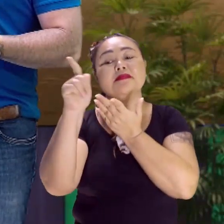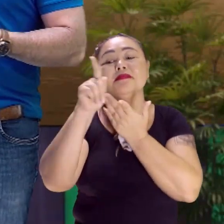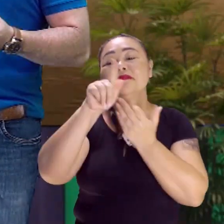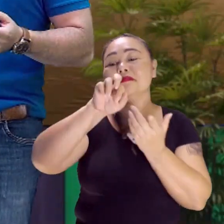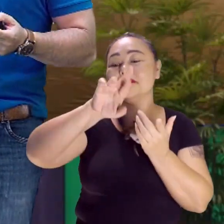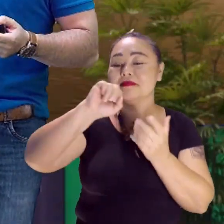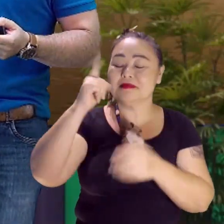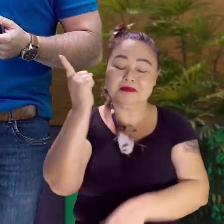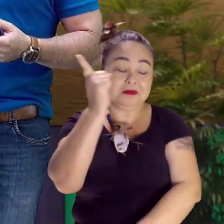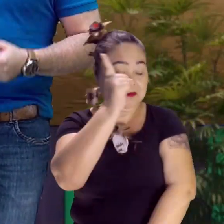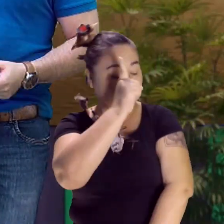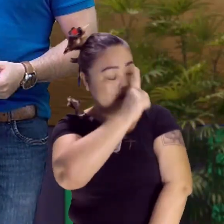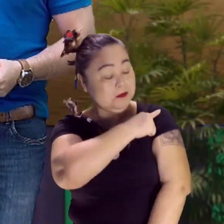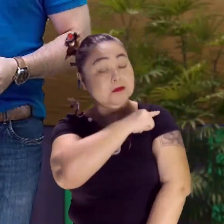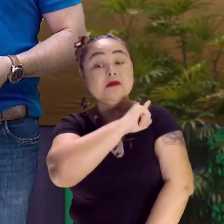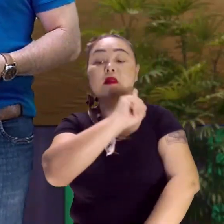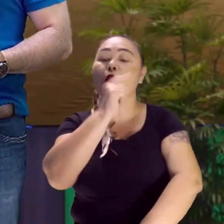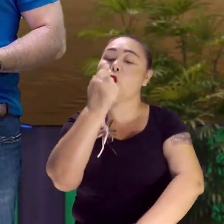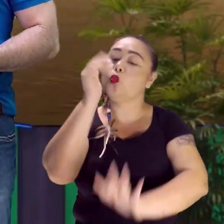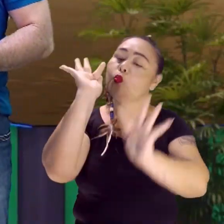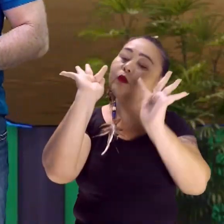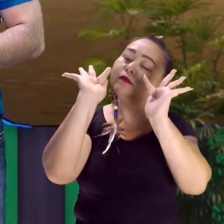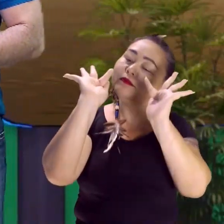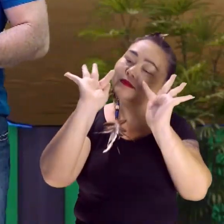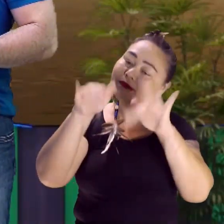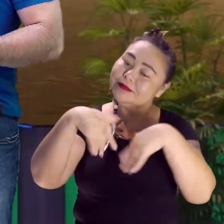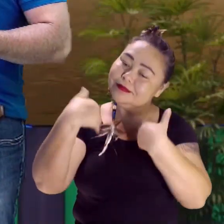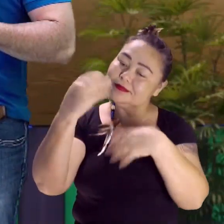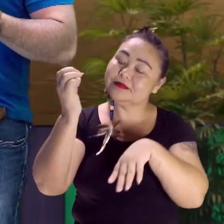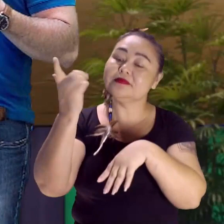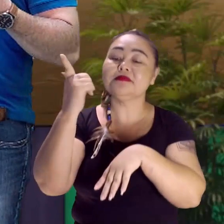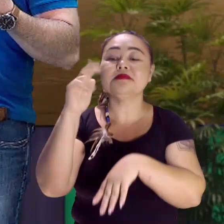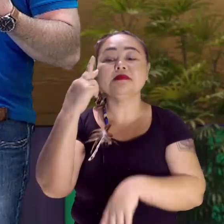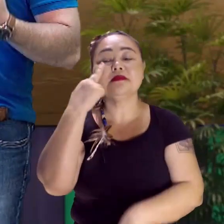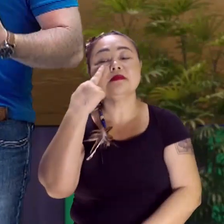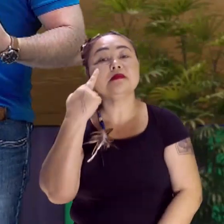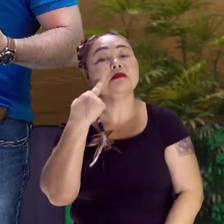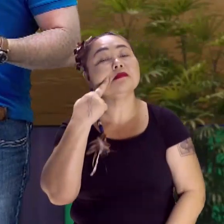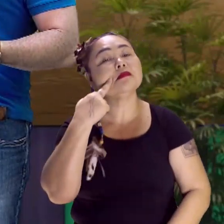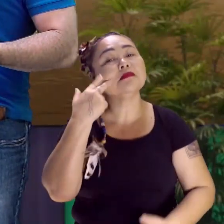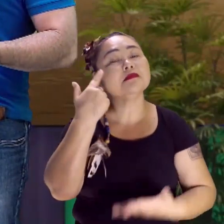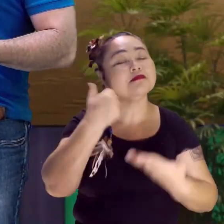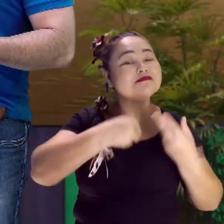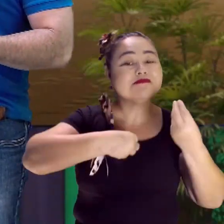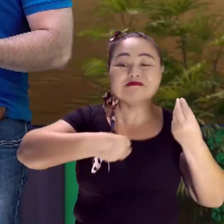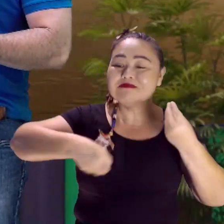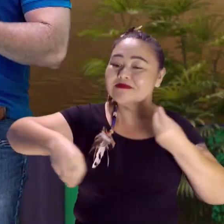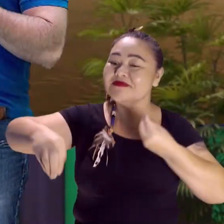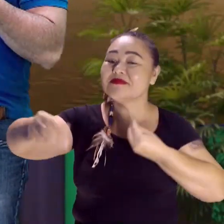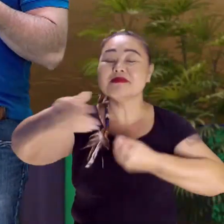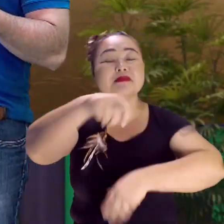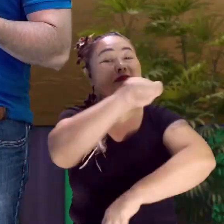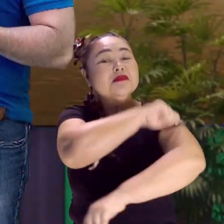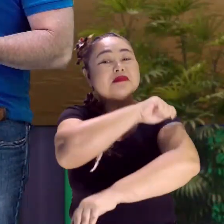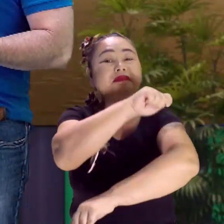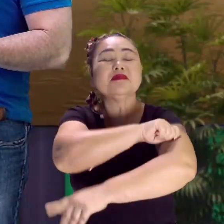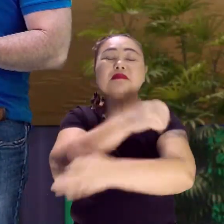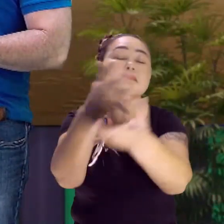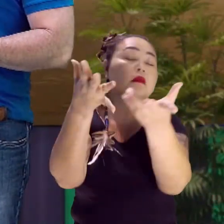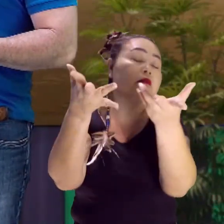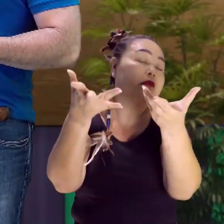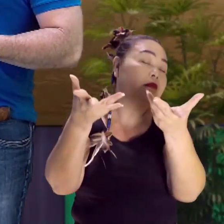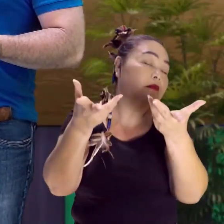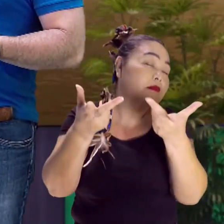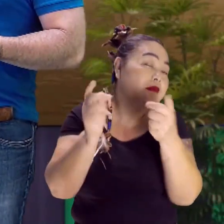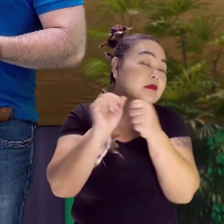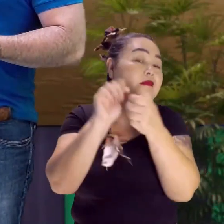e agora a gente já tá quase finalizando a geografia de Rondônia e a gente vai vendo Esse envolvimento da galera da mediação nossos alunos maravilhosos